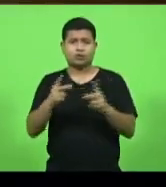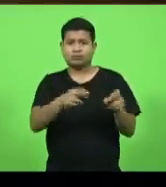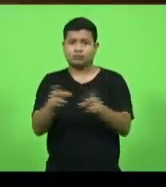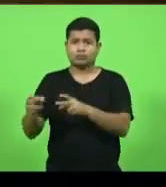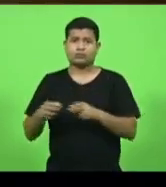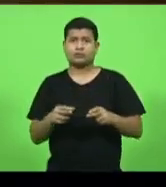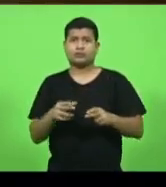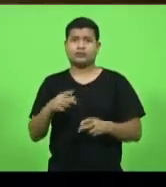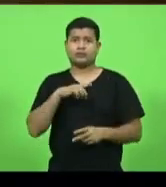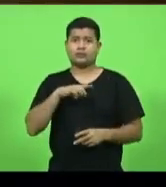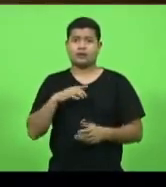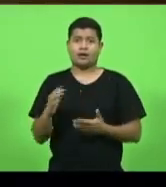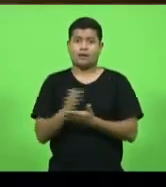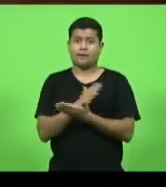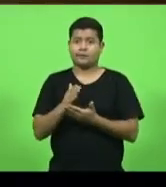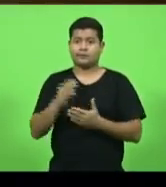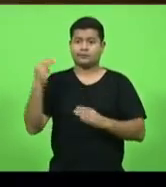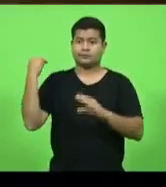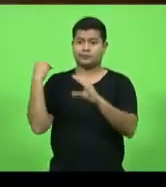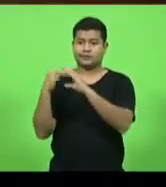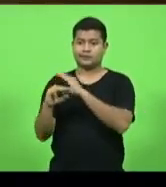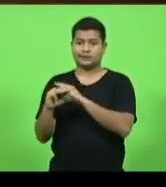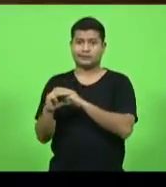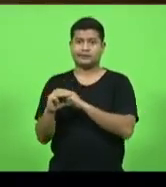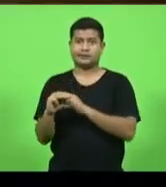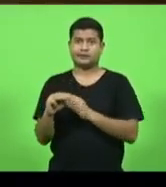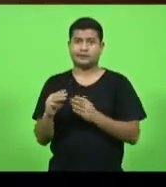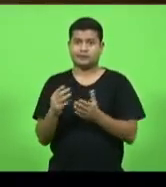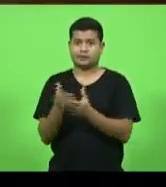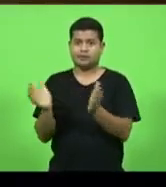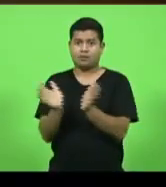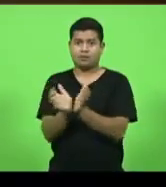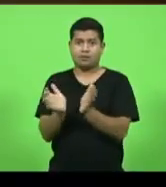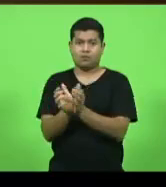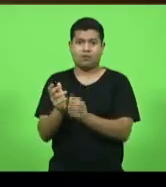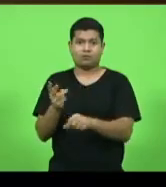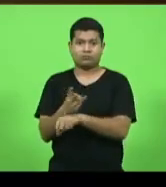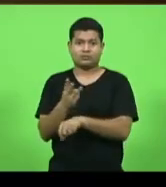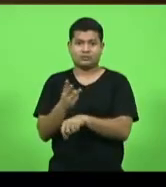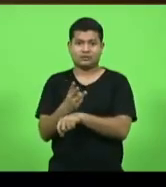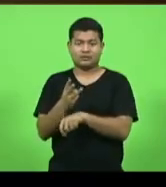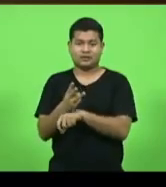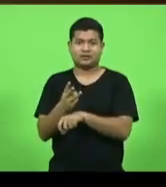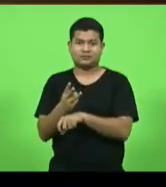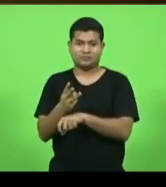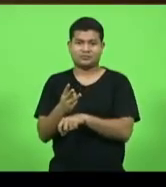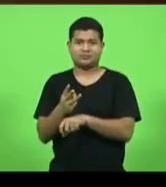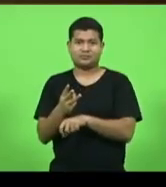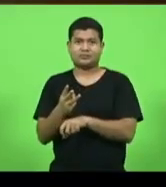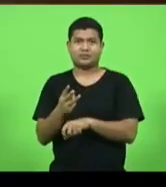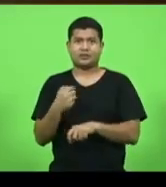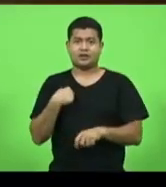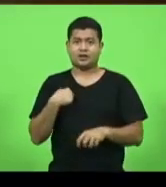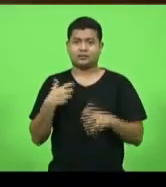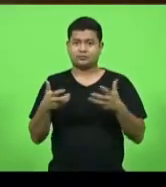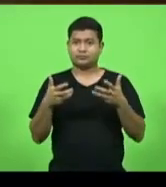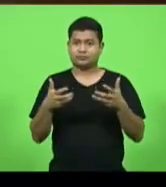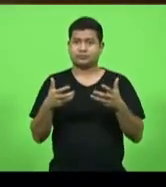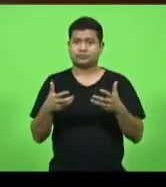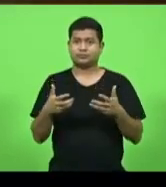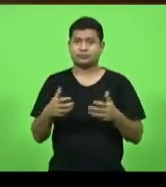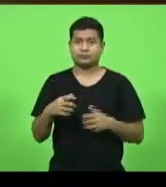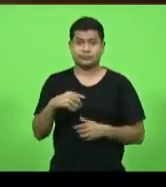mensagens em seus grupos de WhatsApp individuais, e eu quero dizer que